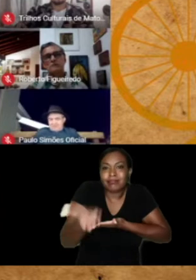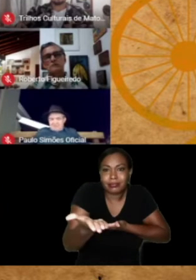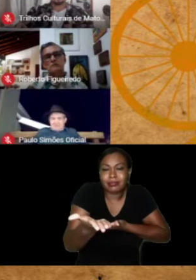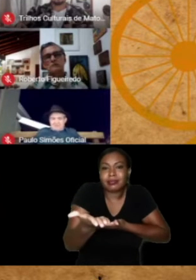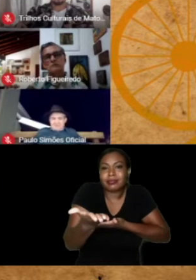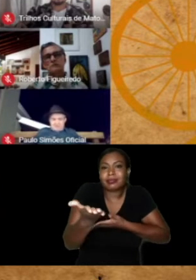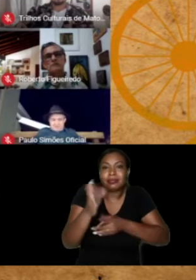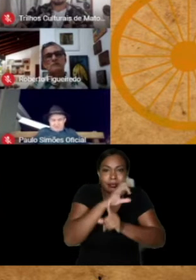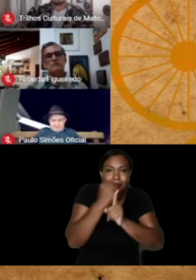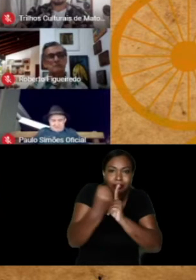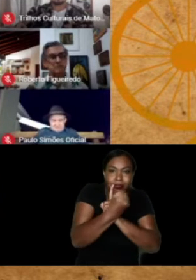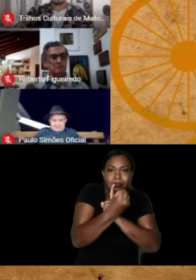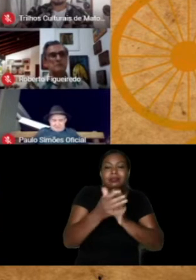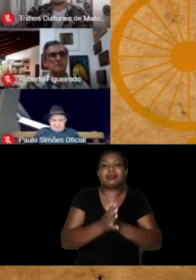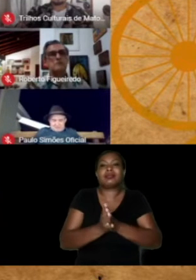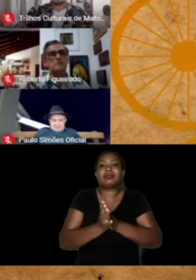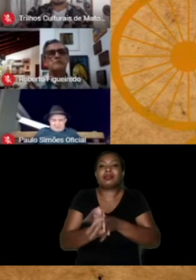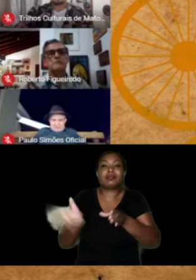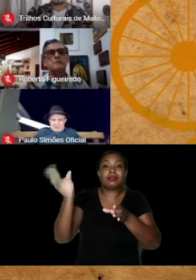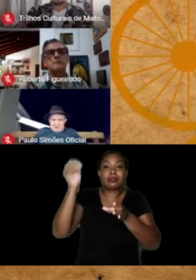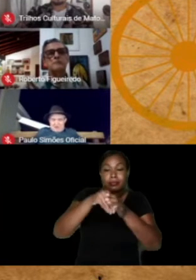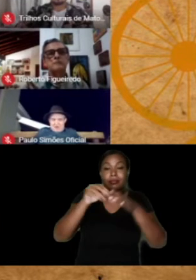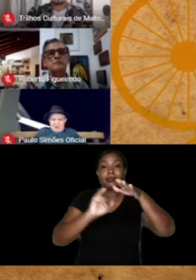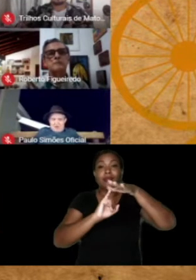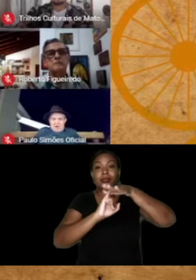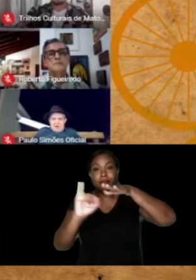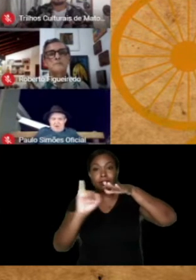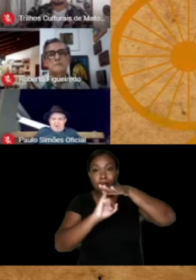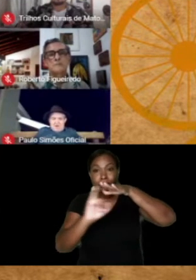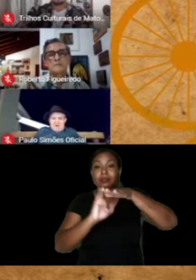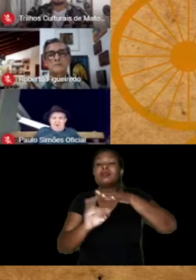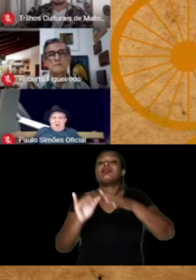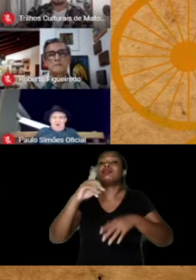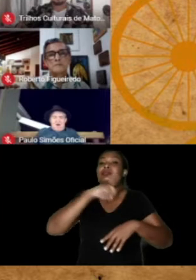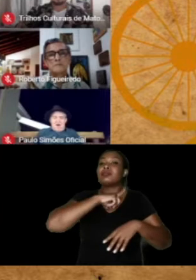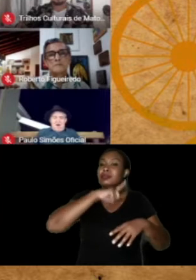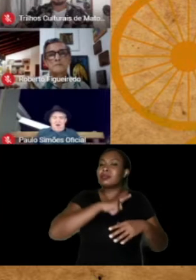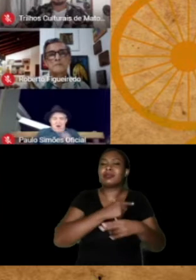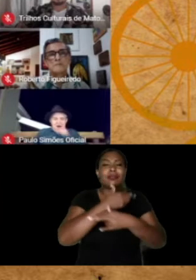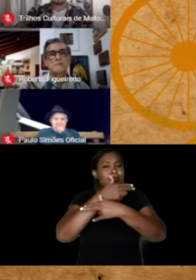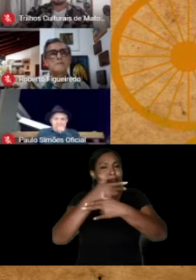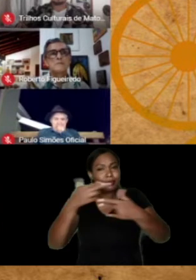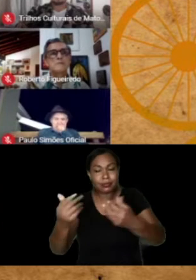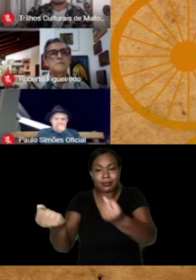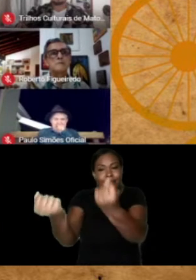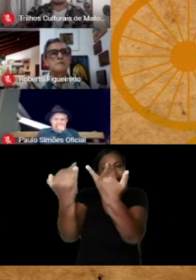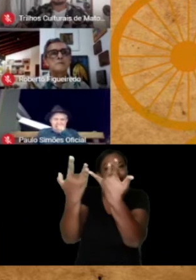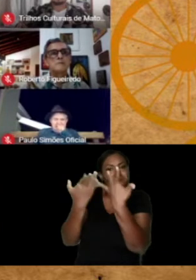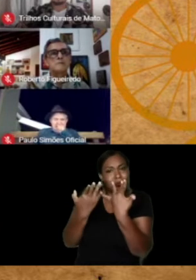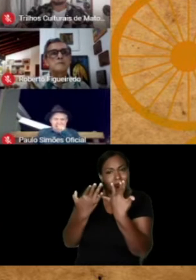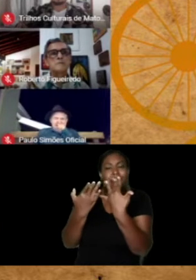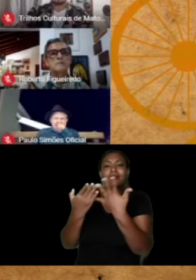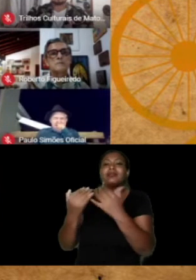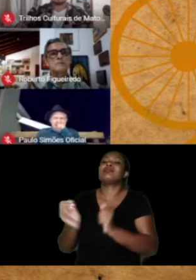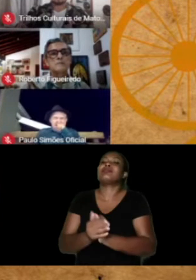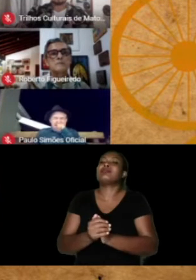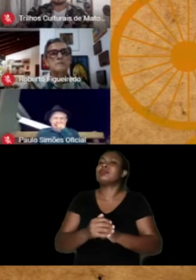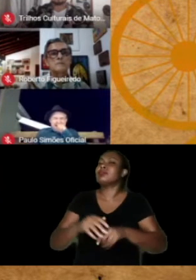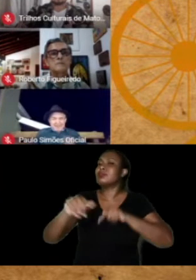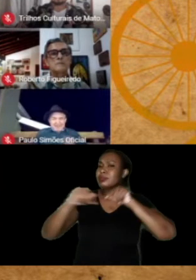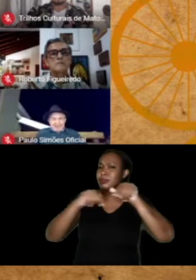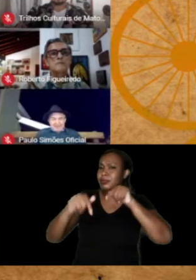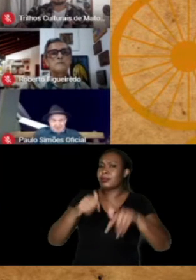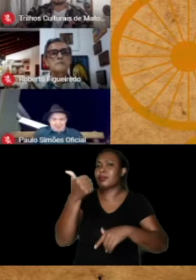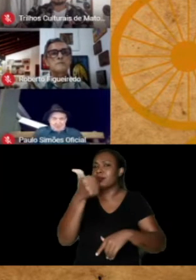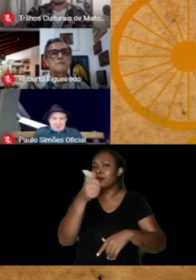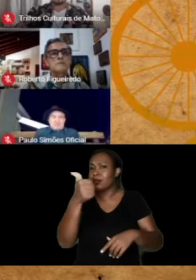Sabe, dentro do Instituto, eu tenho recebido muita gente. Eu trabalho ali há 11 anos e